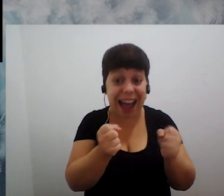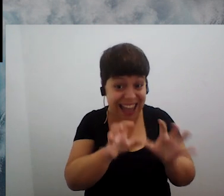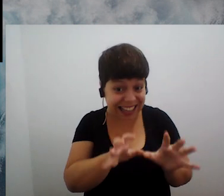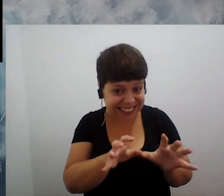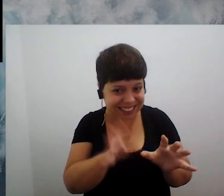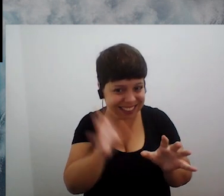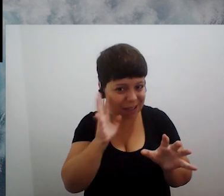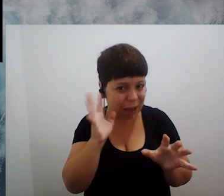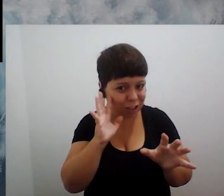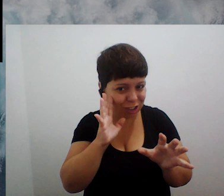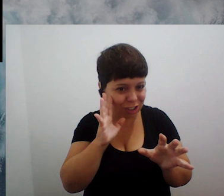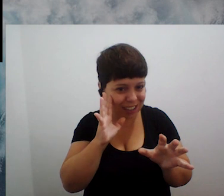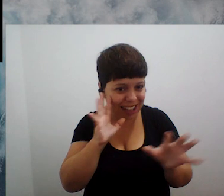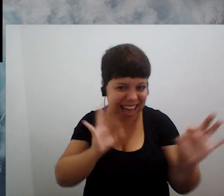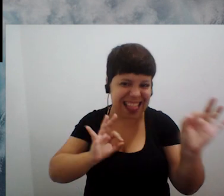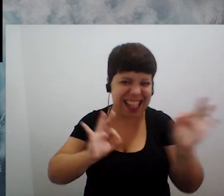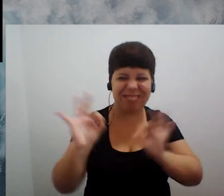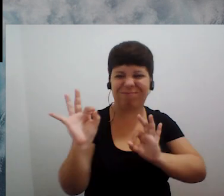imagina ela inteira.